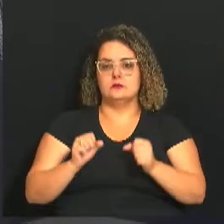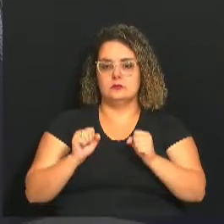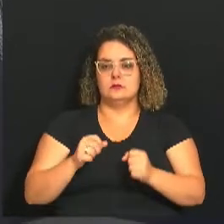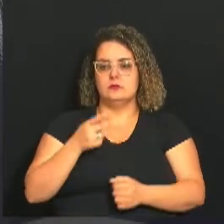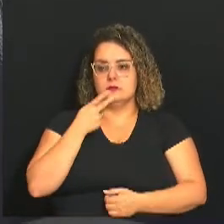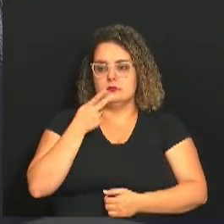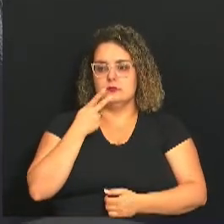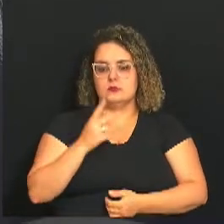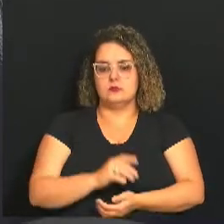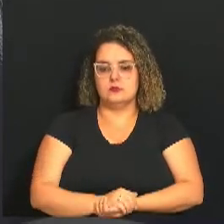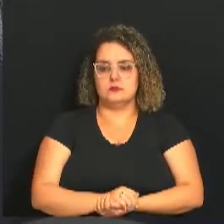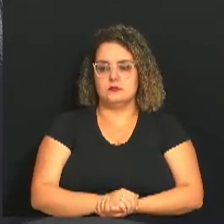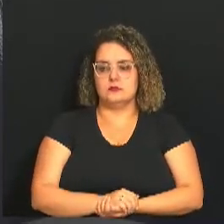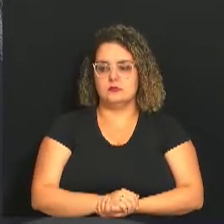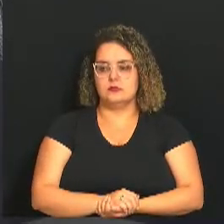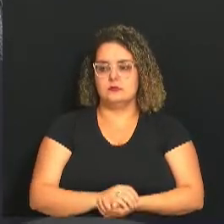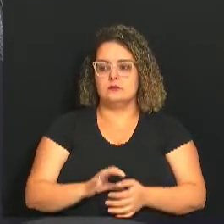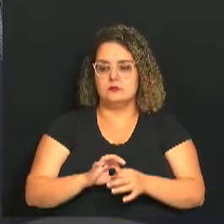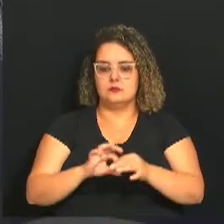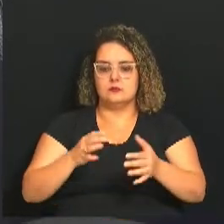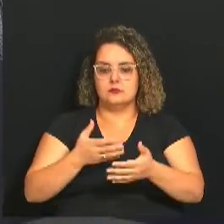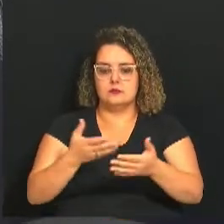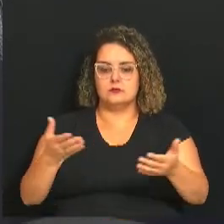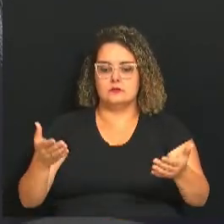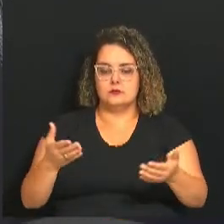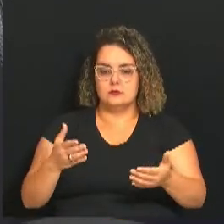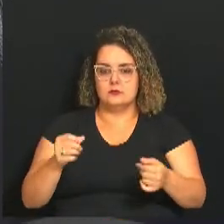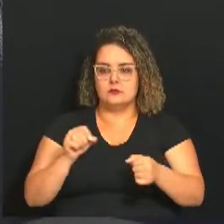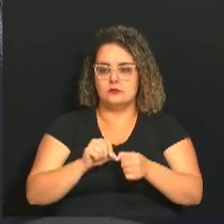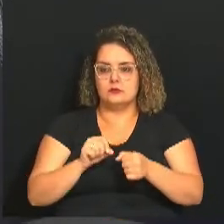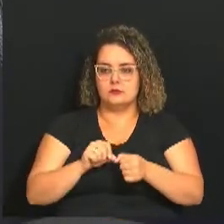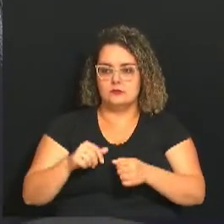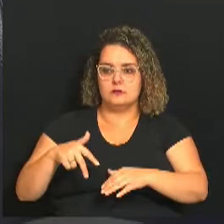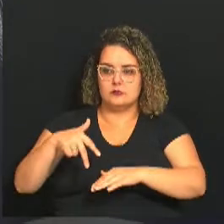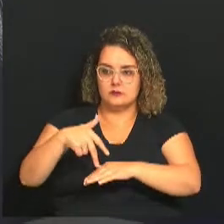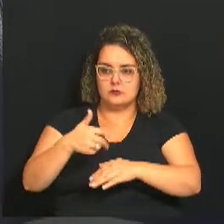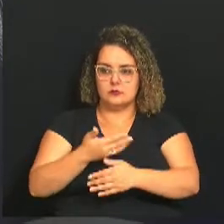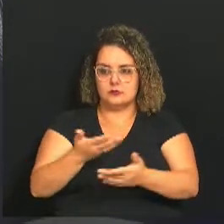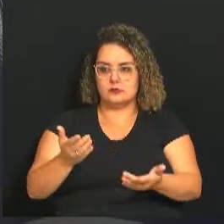e está à disposição para que você faça a sua apresentação.